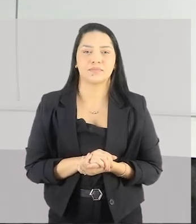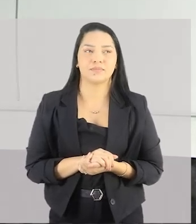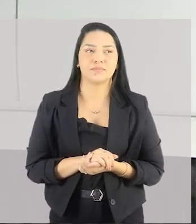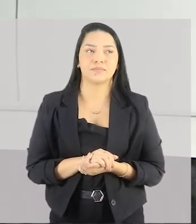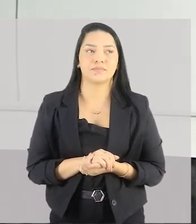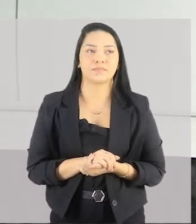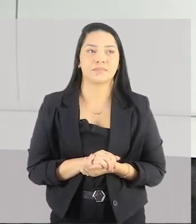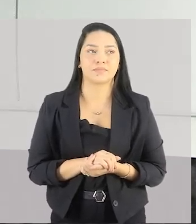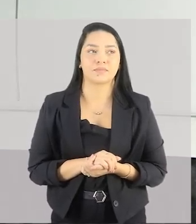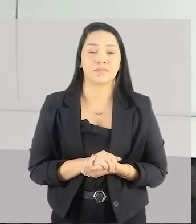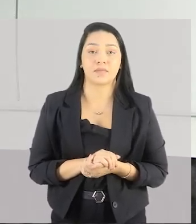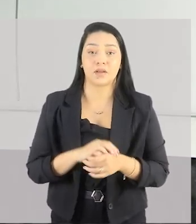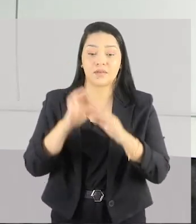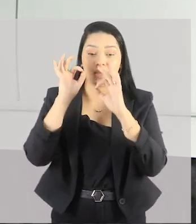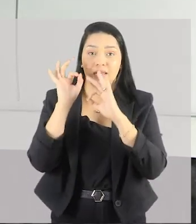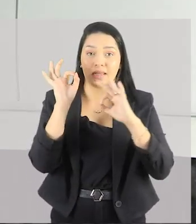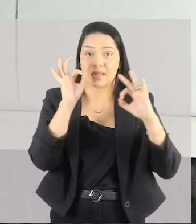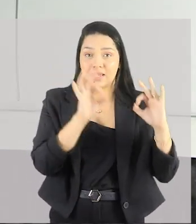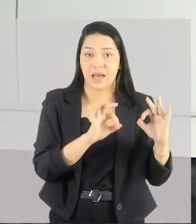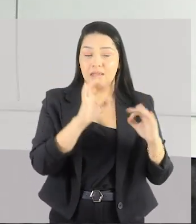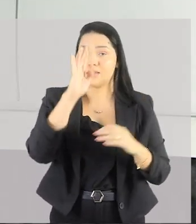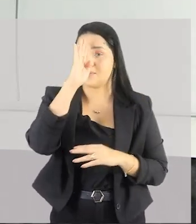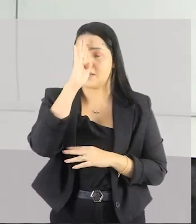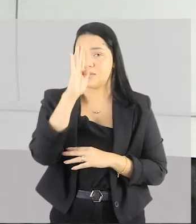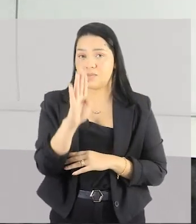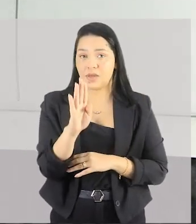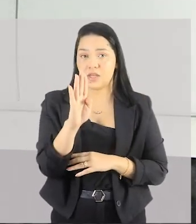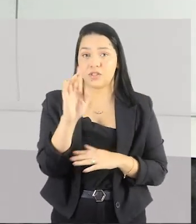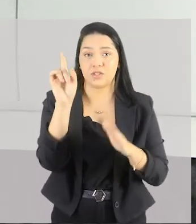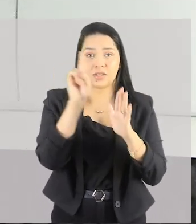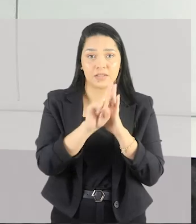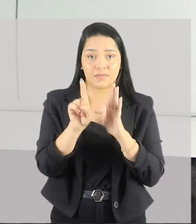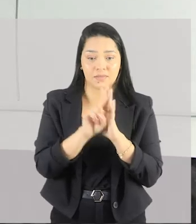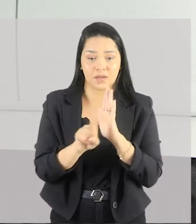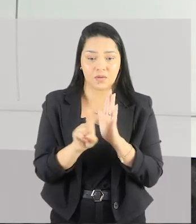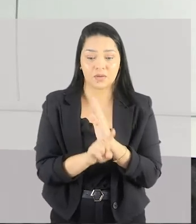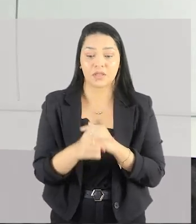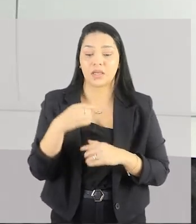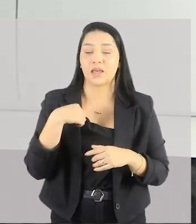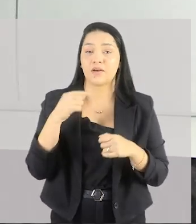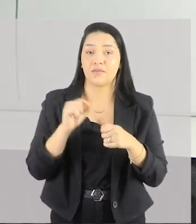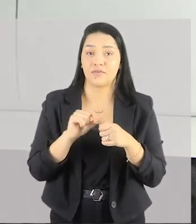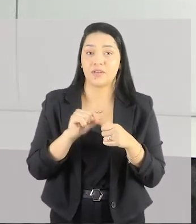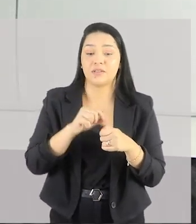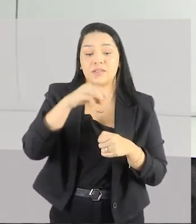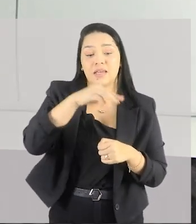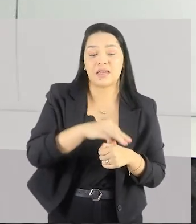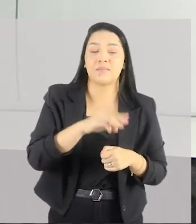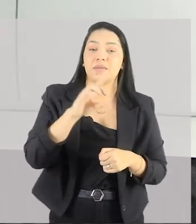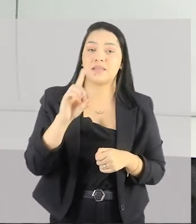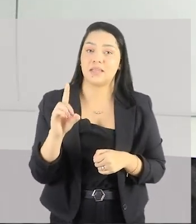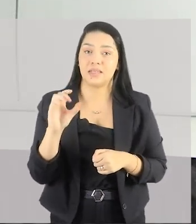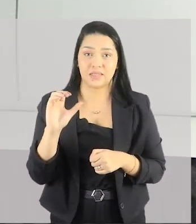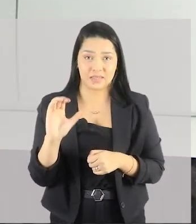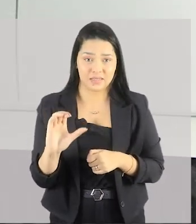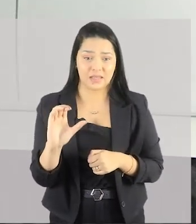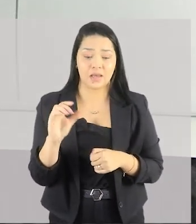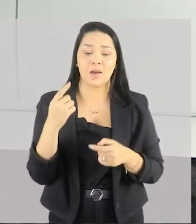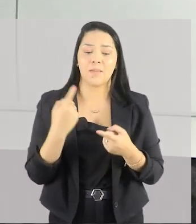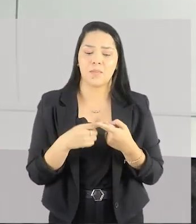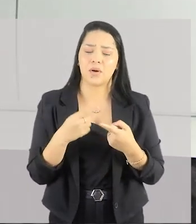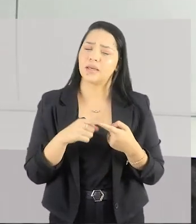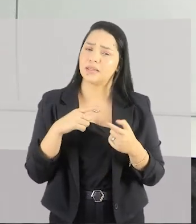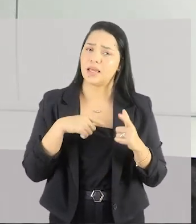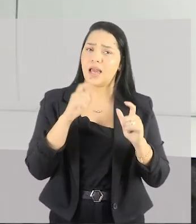Então, pessoal, tá? Fiquem ligados aí, principalmente nas questões, tá? Que eu fiz de máximo divisor comum, tá? Porque tem